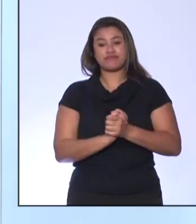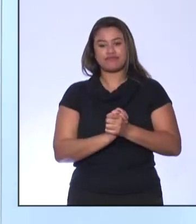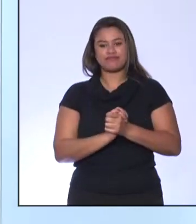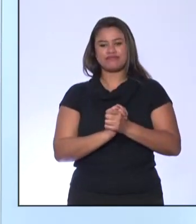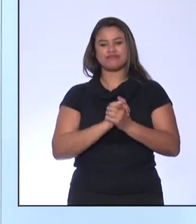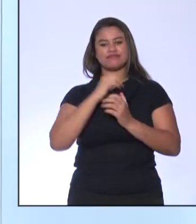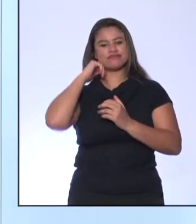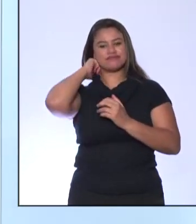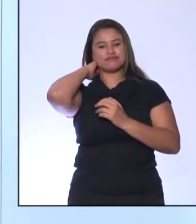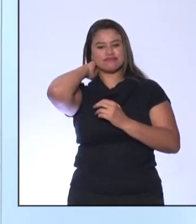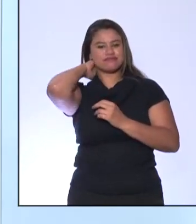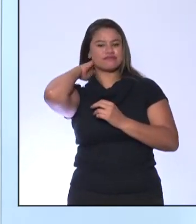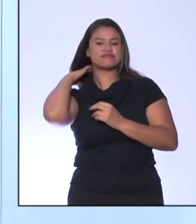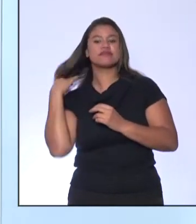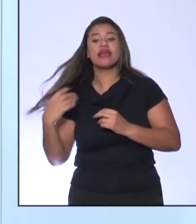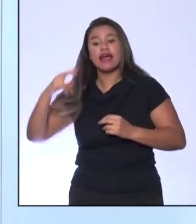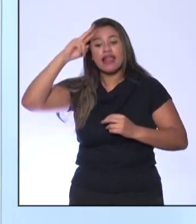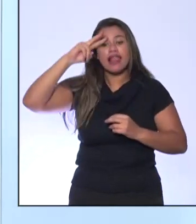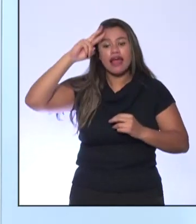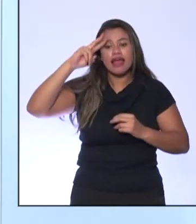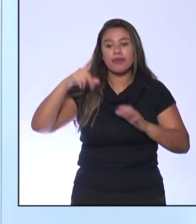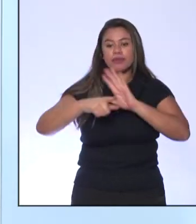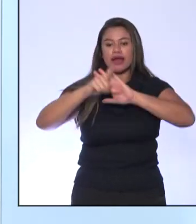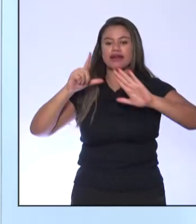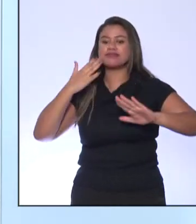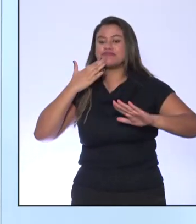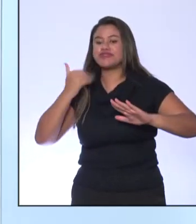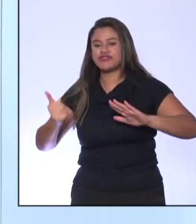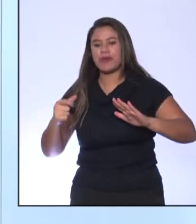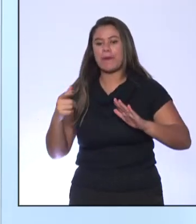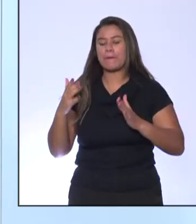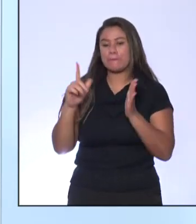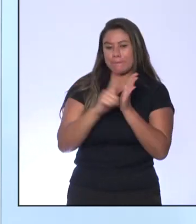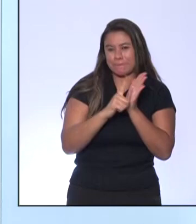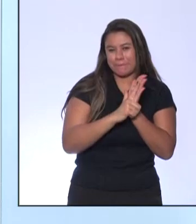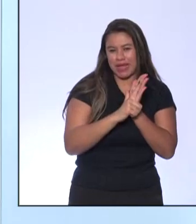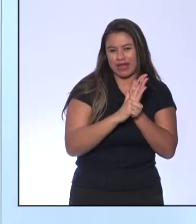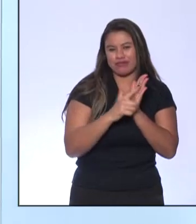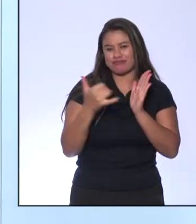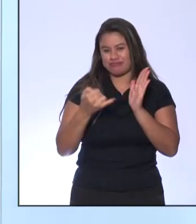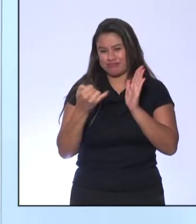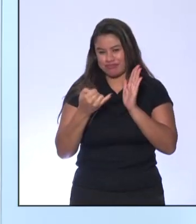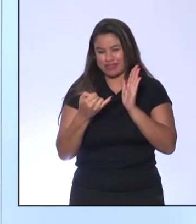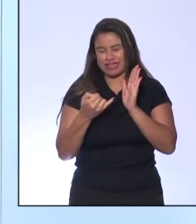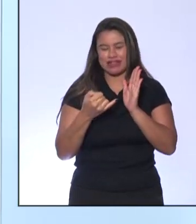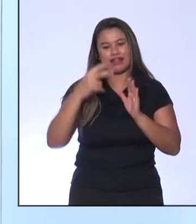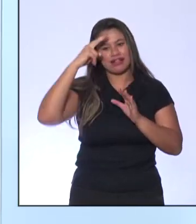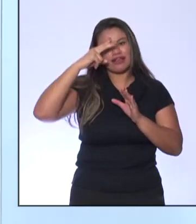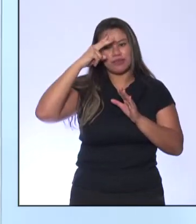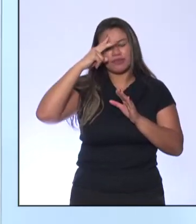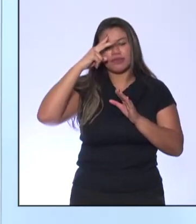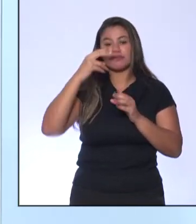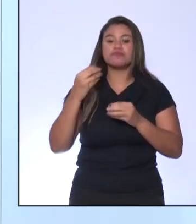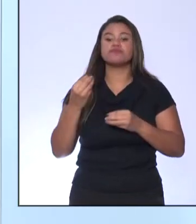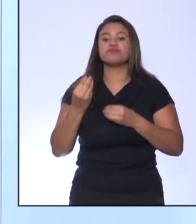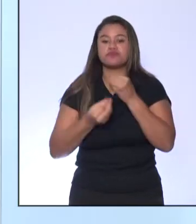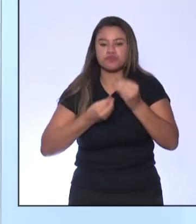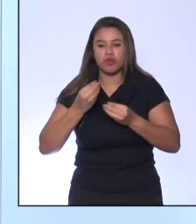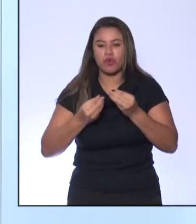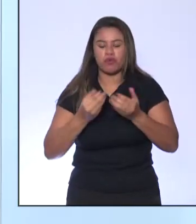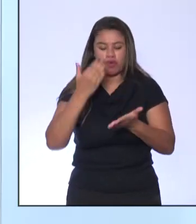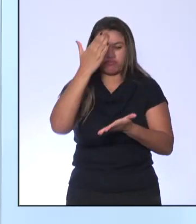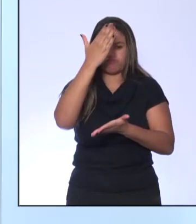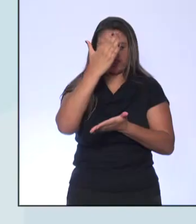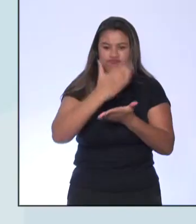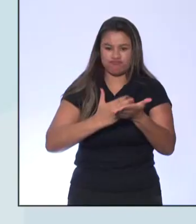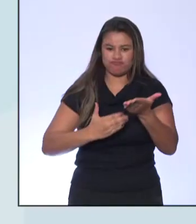Agora, naquele papel que eu pedi para vocês pegarem, vocês vão dividir esse papel em 2